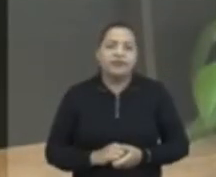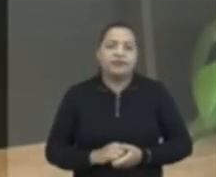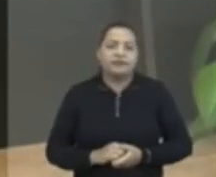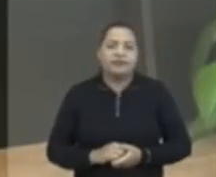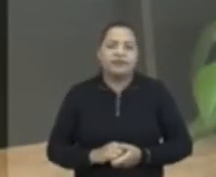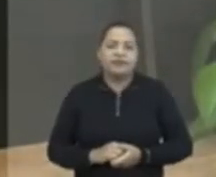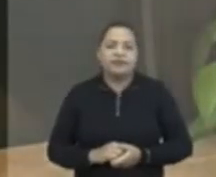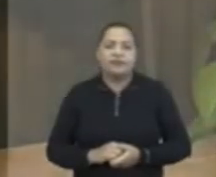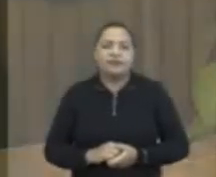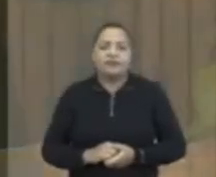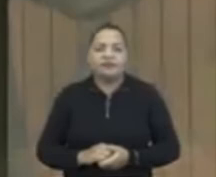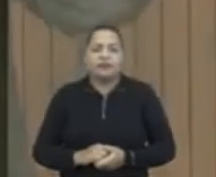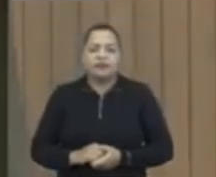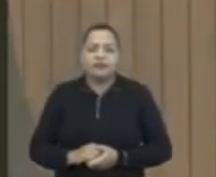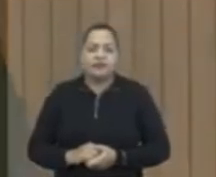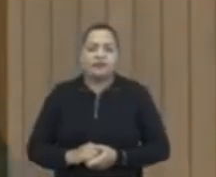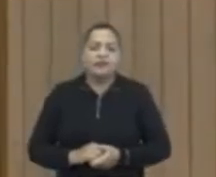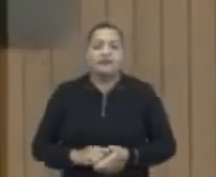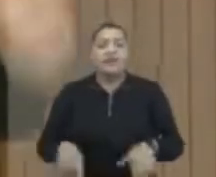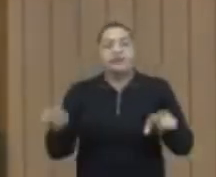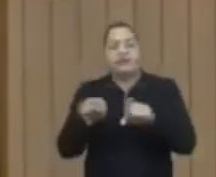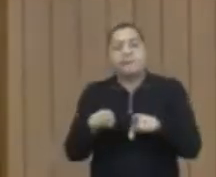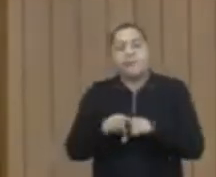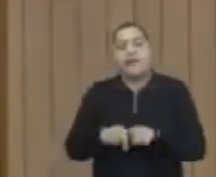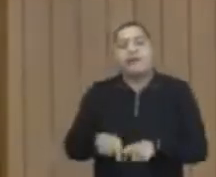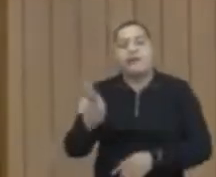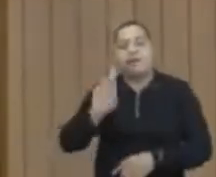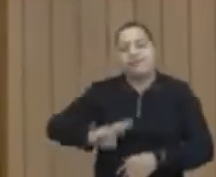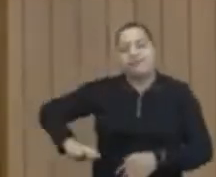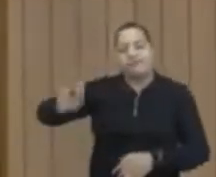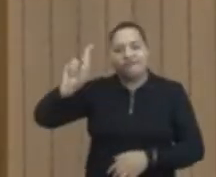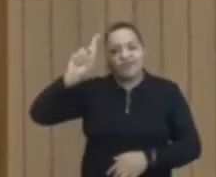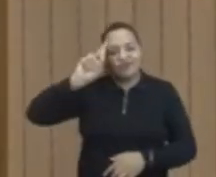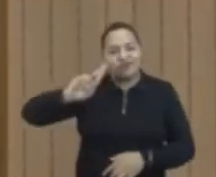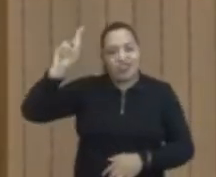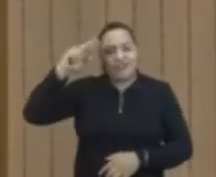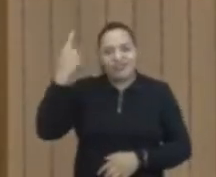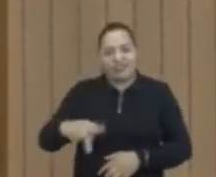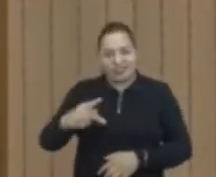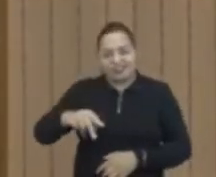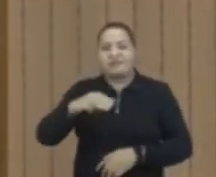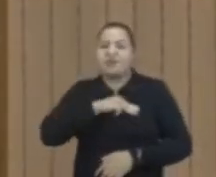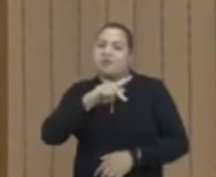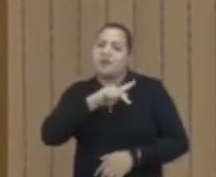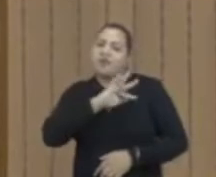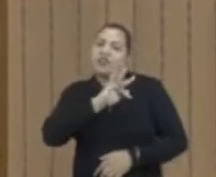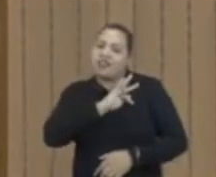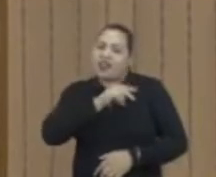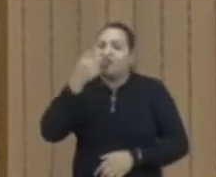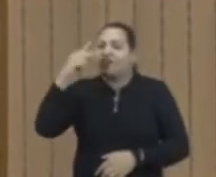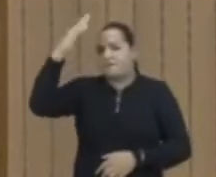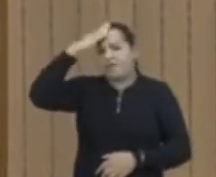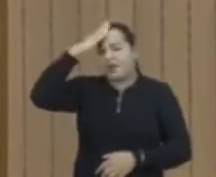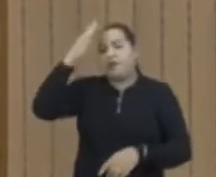É o nosso decano do Ministério Público Federal aqui no Pará, e também um dos mais antigos do